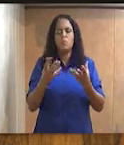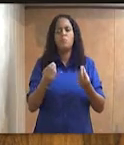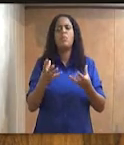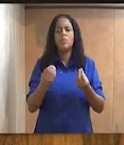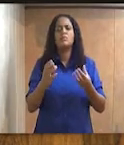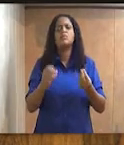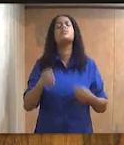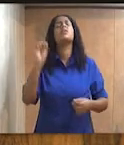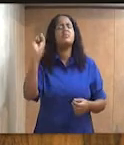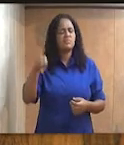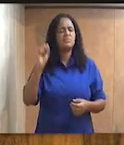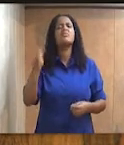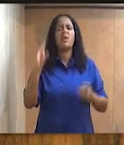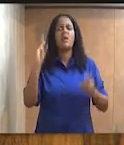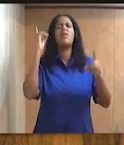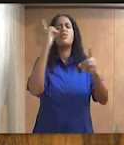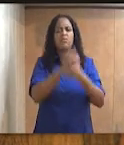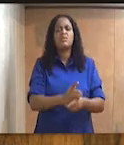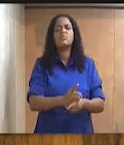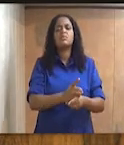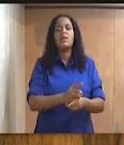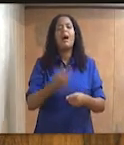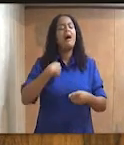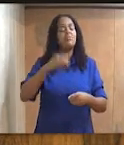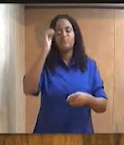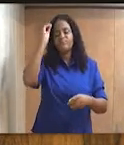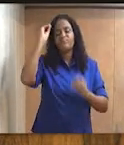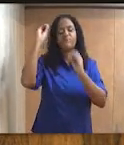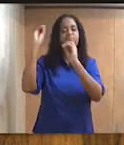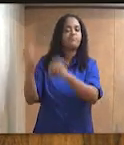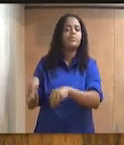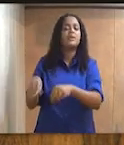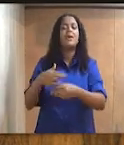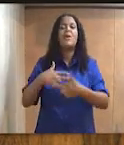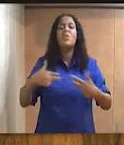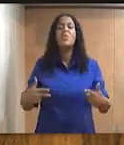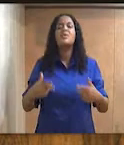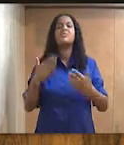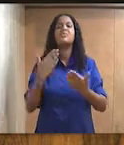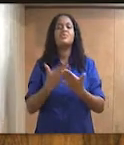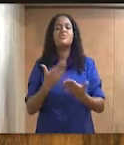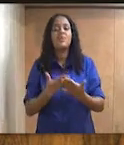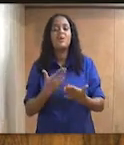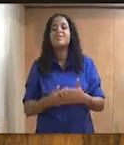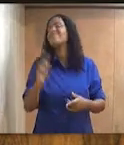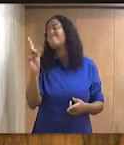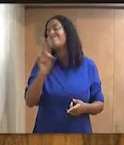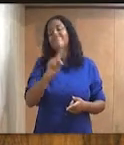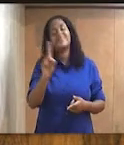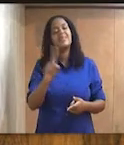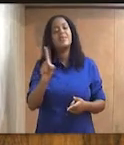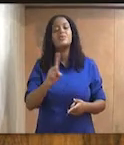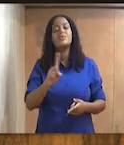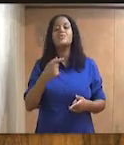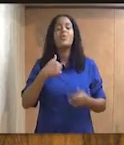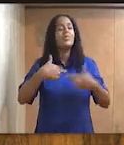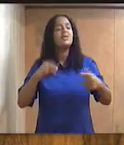se encontram em total abandono. E o pior de tudo é que não são casos